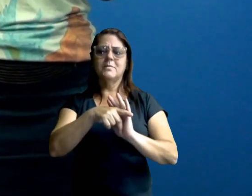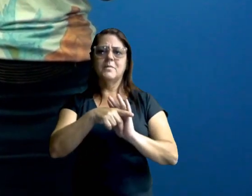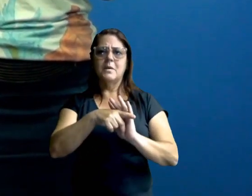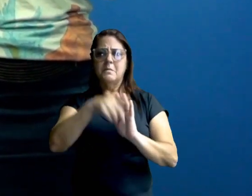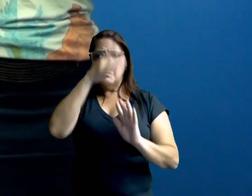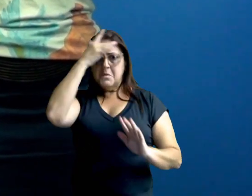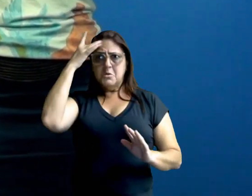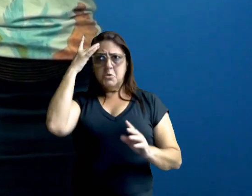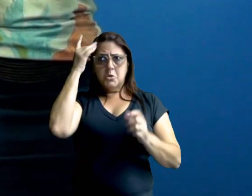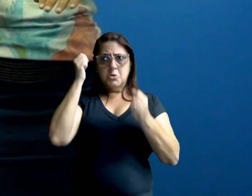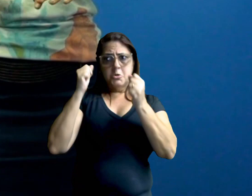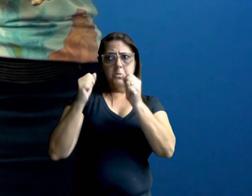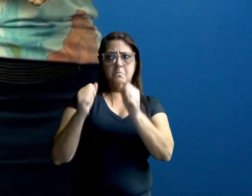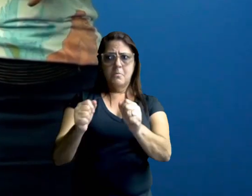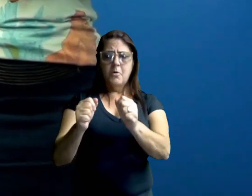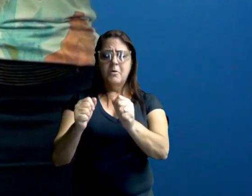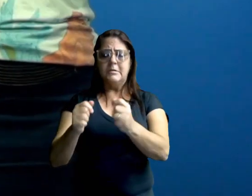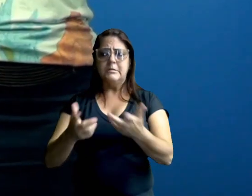pode